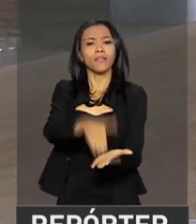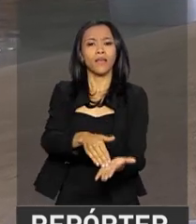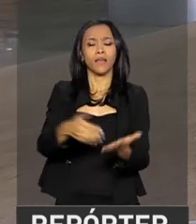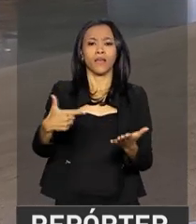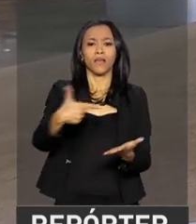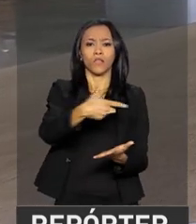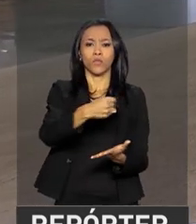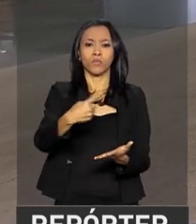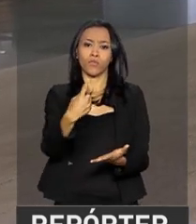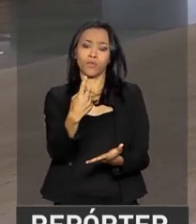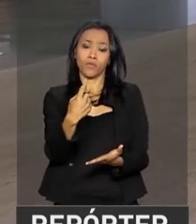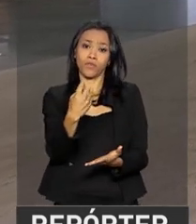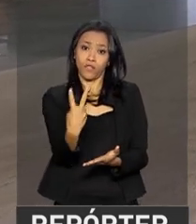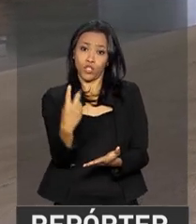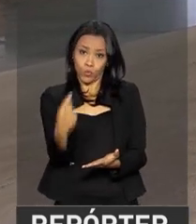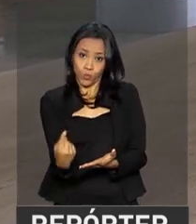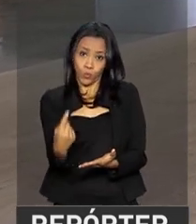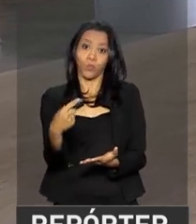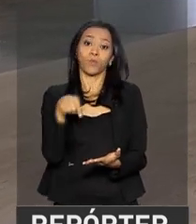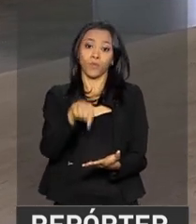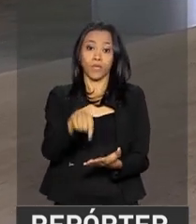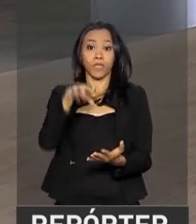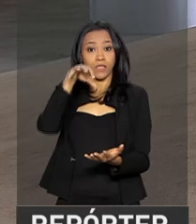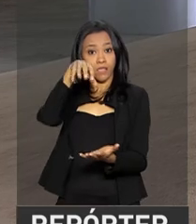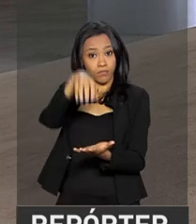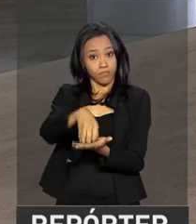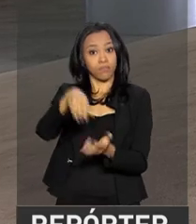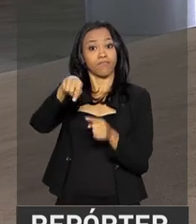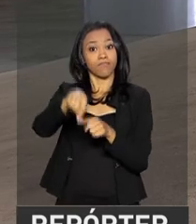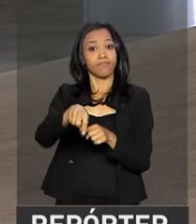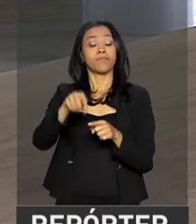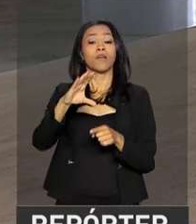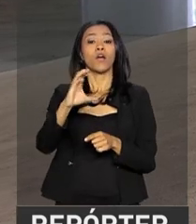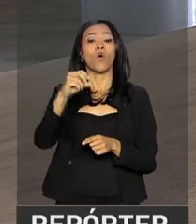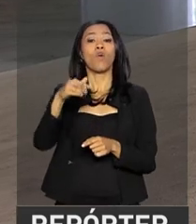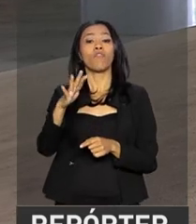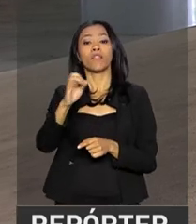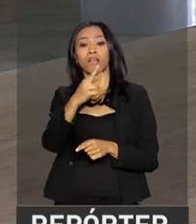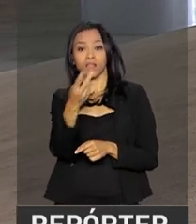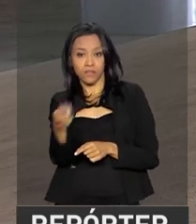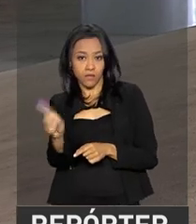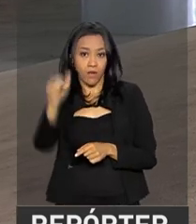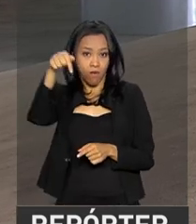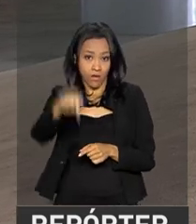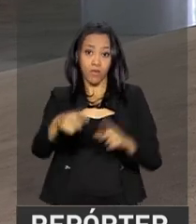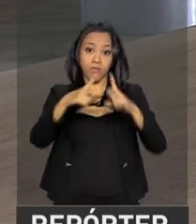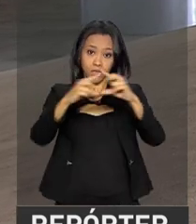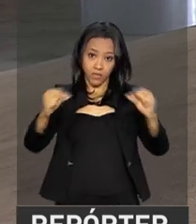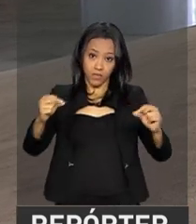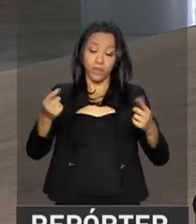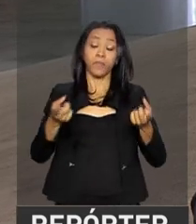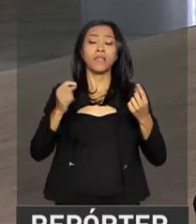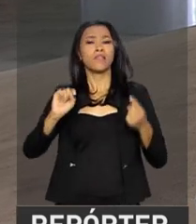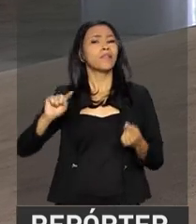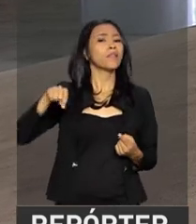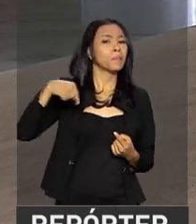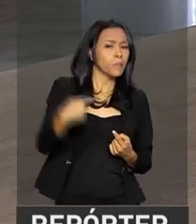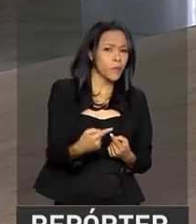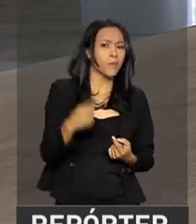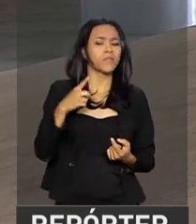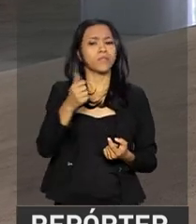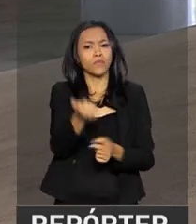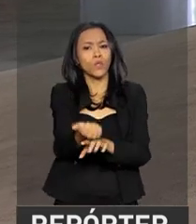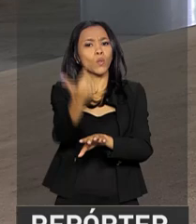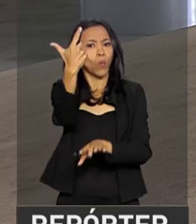essa cerimônia de posse acontece como eu falei a partir das 10 horas da manhã na sede da entidade em brasília ae depois a partir do